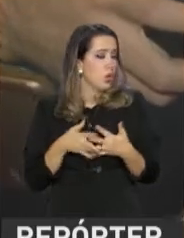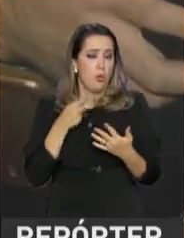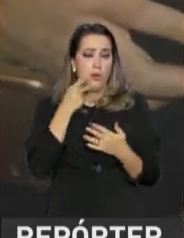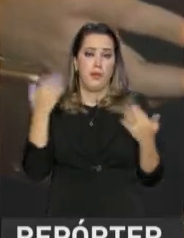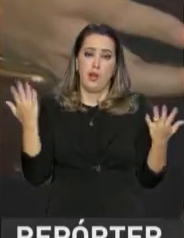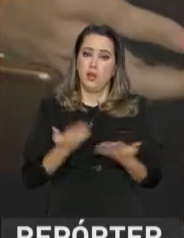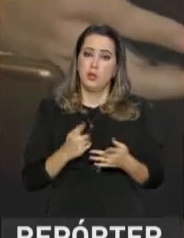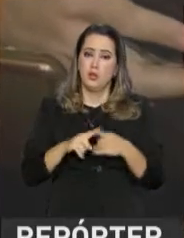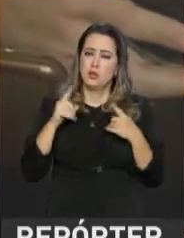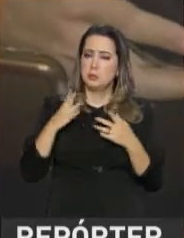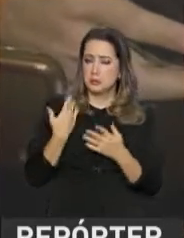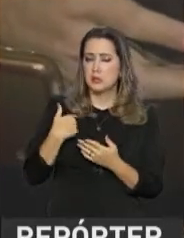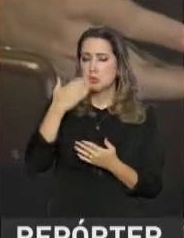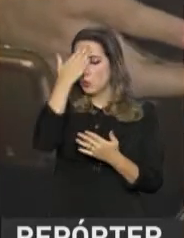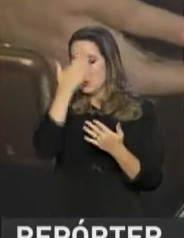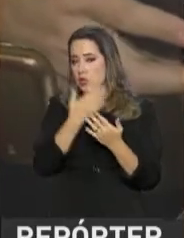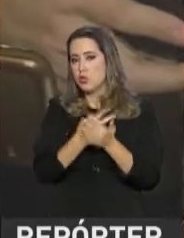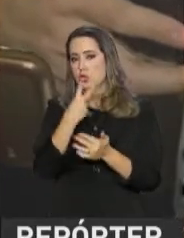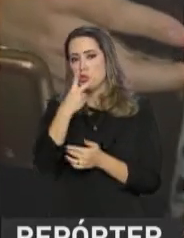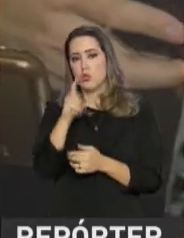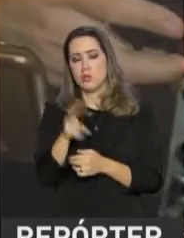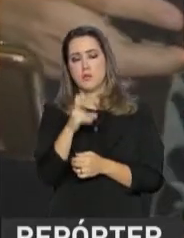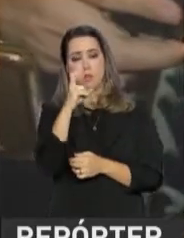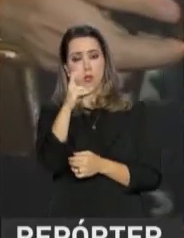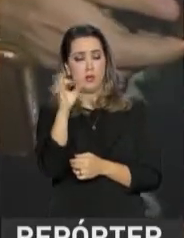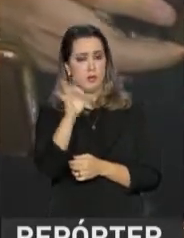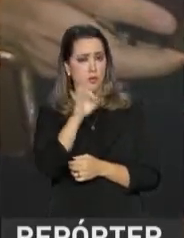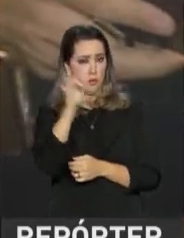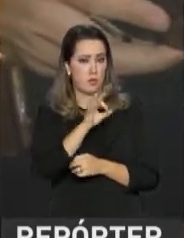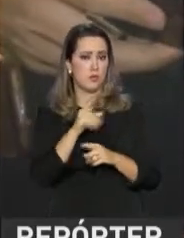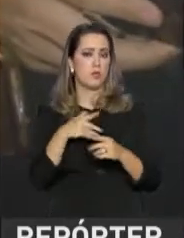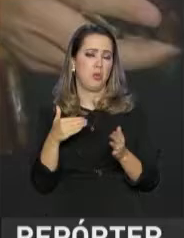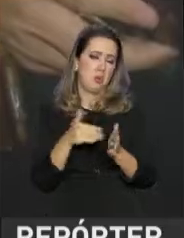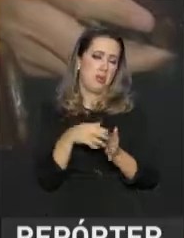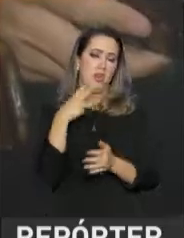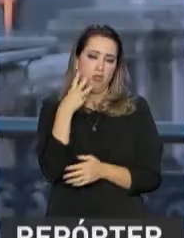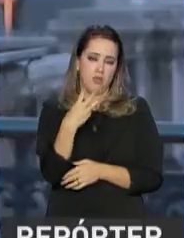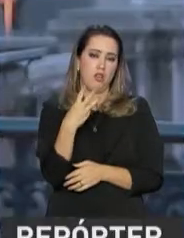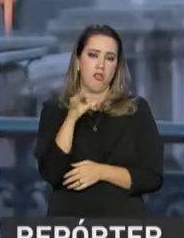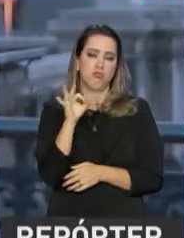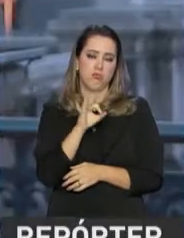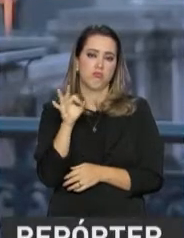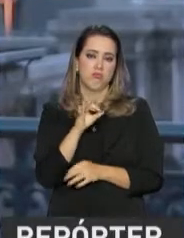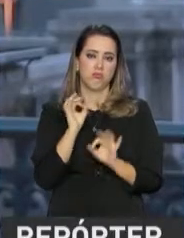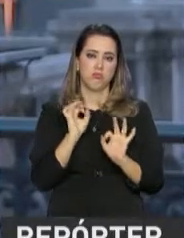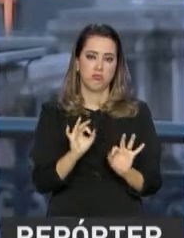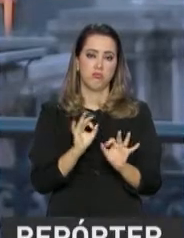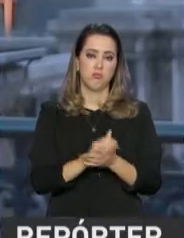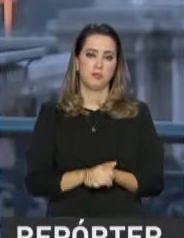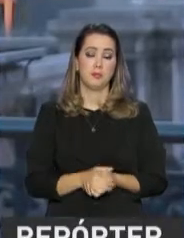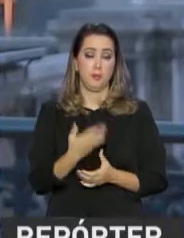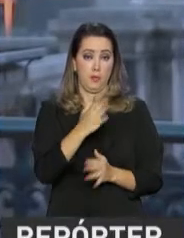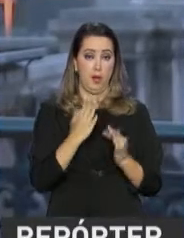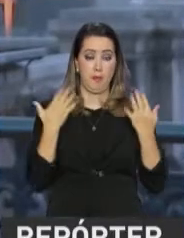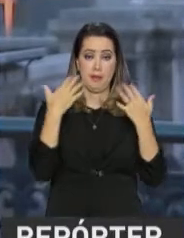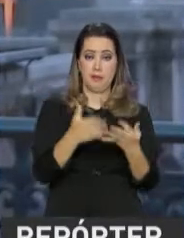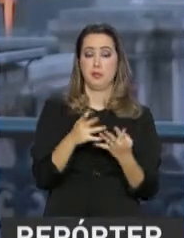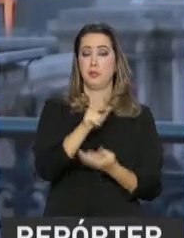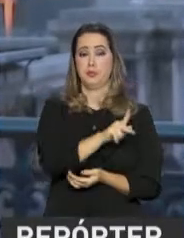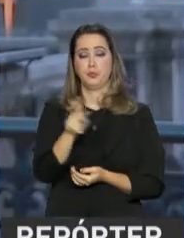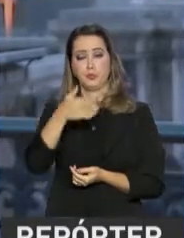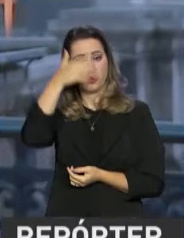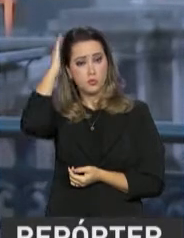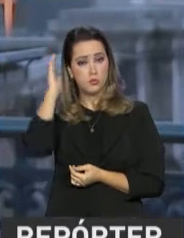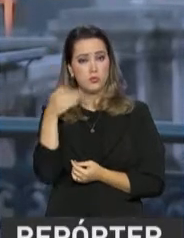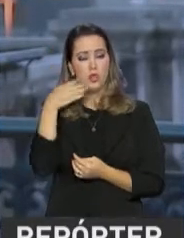e meio à frente não há dúvida alguns falam em 13 minutos os carros país a participação do presidente no fórum acontece